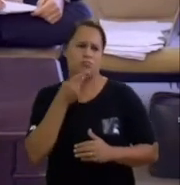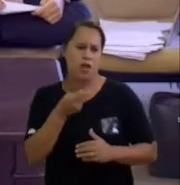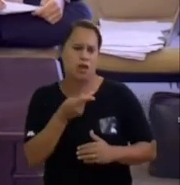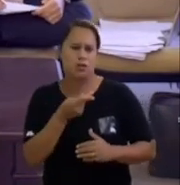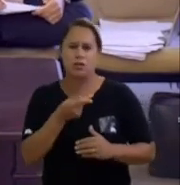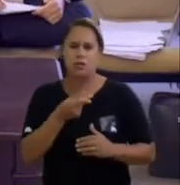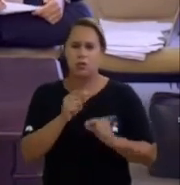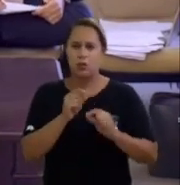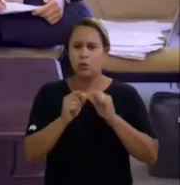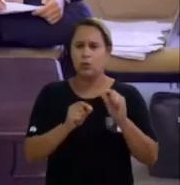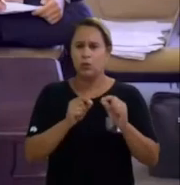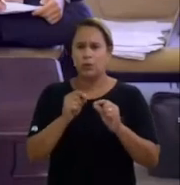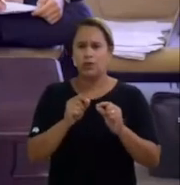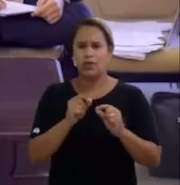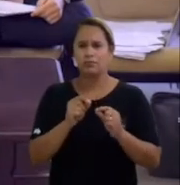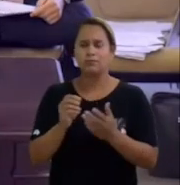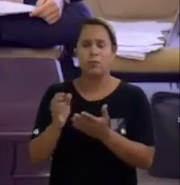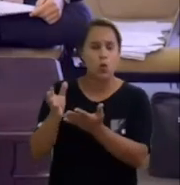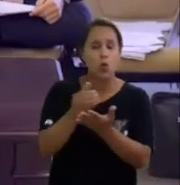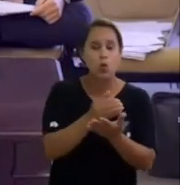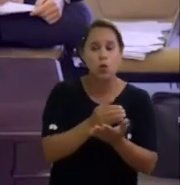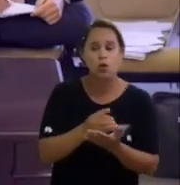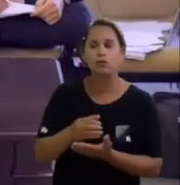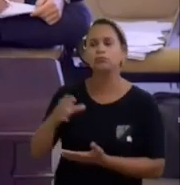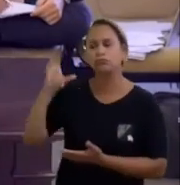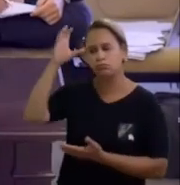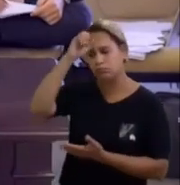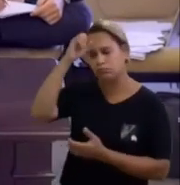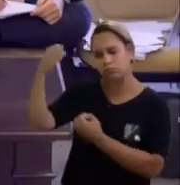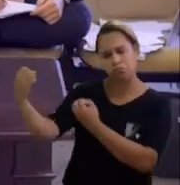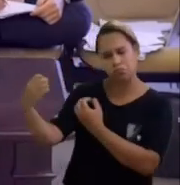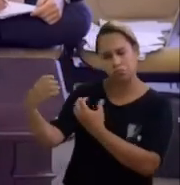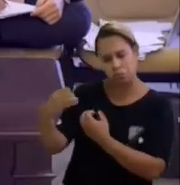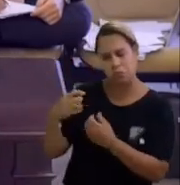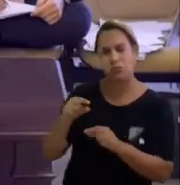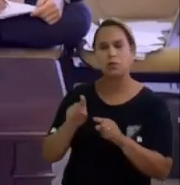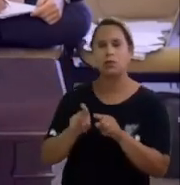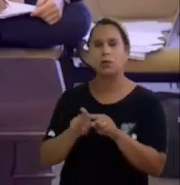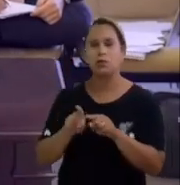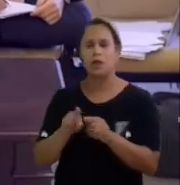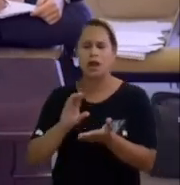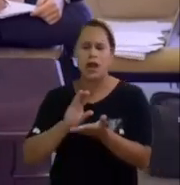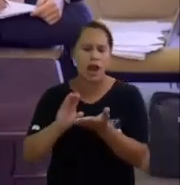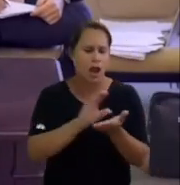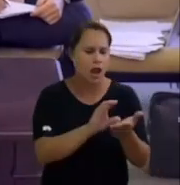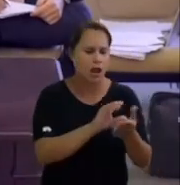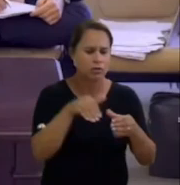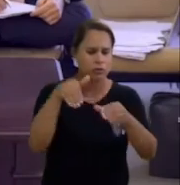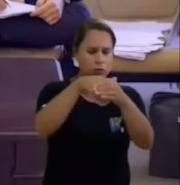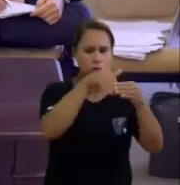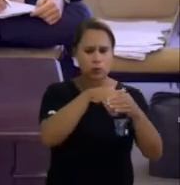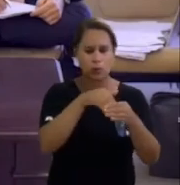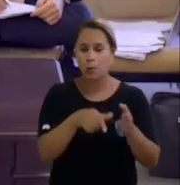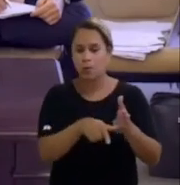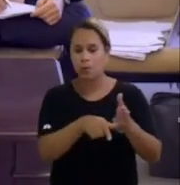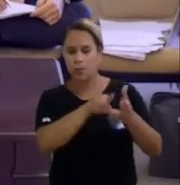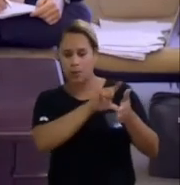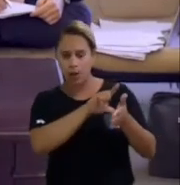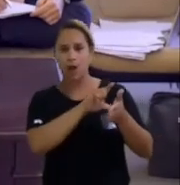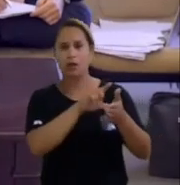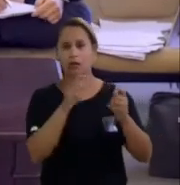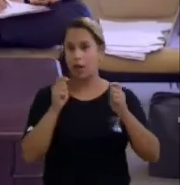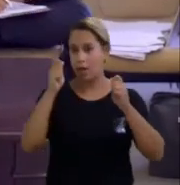dele alguns ensinamentos que vieram das cortes superiores, como o que são os gastos tipicamente eleitorais numa pré-campanha, quais são